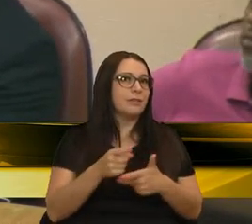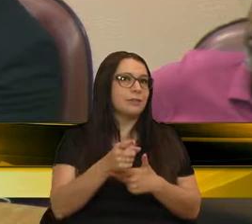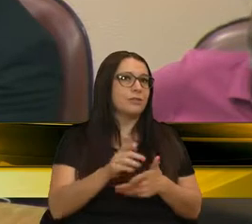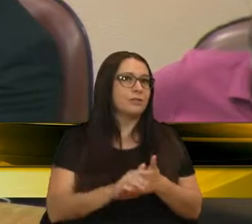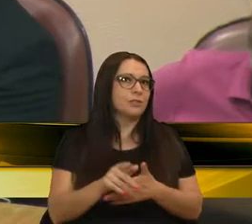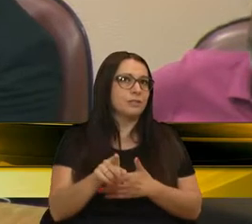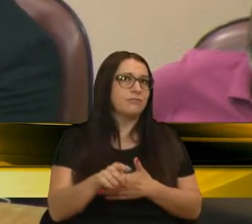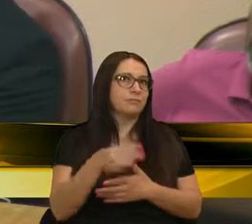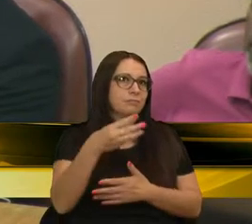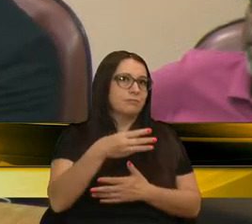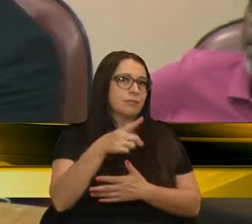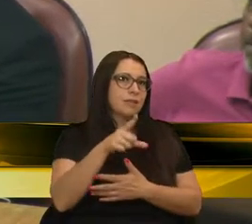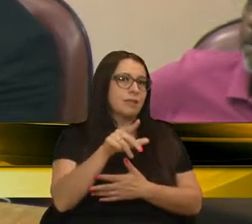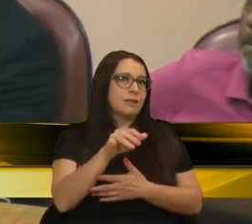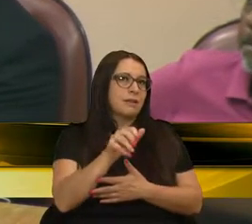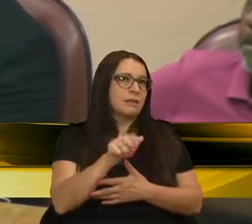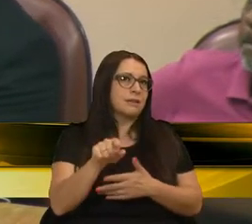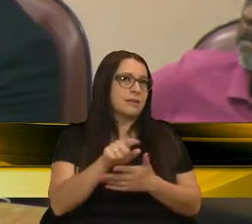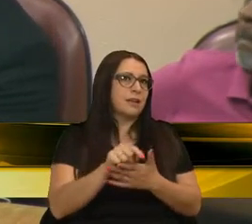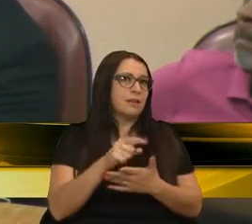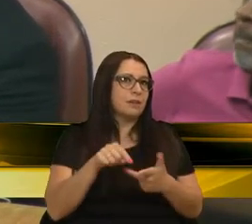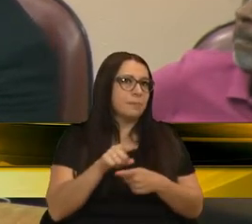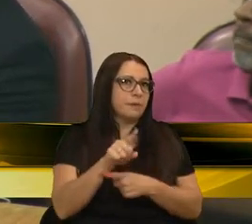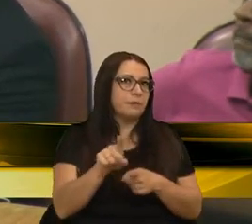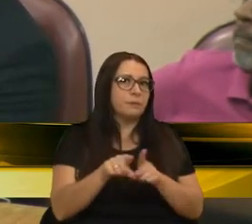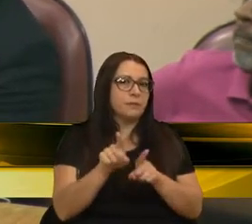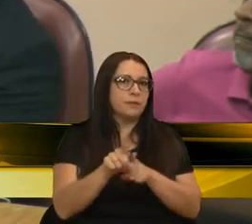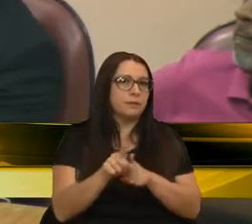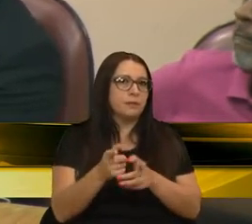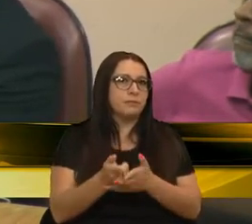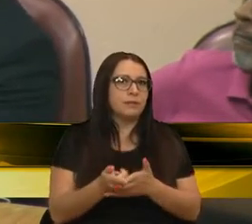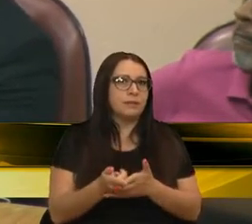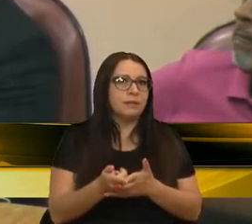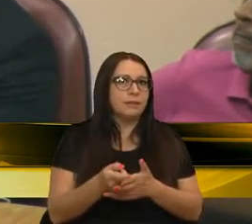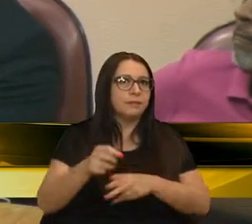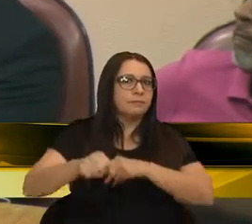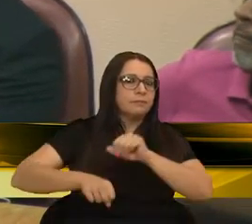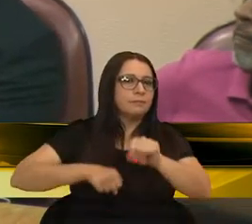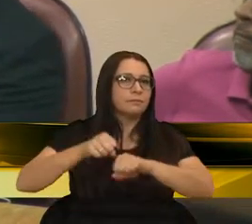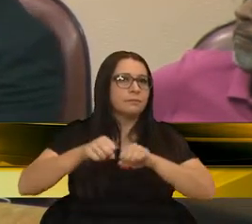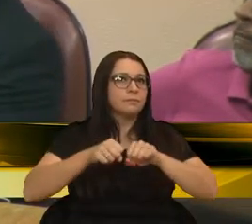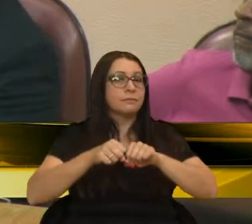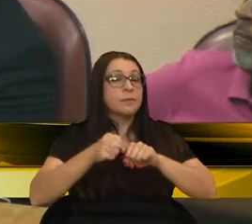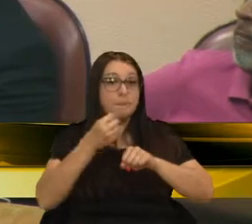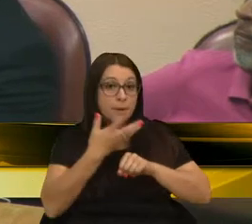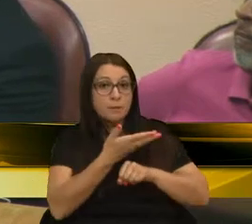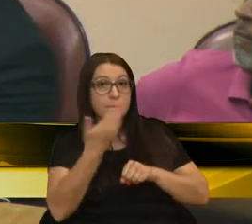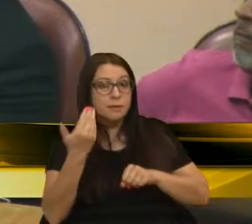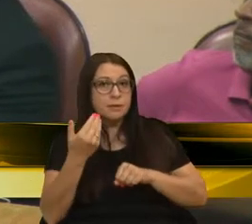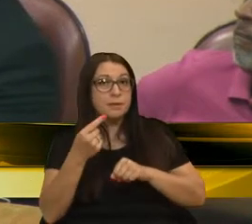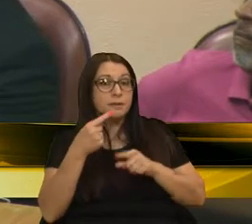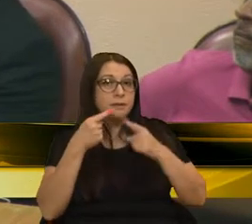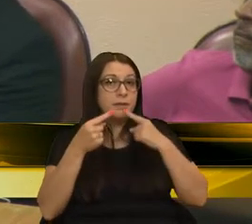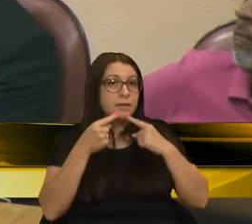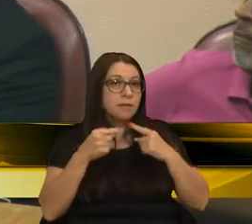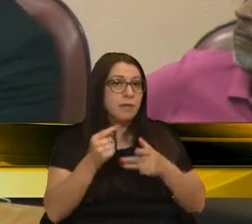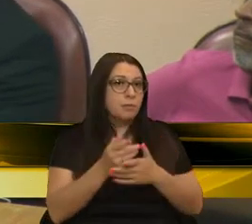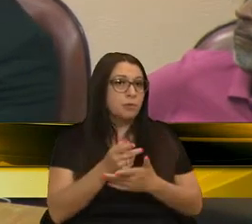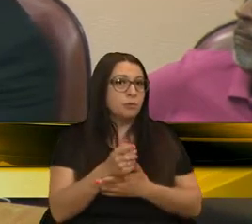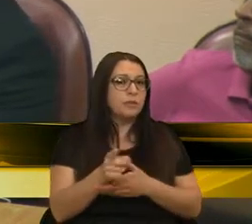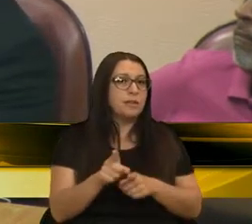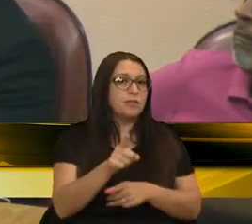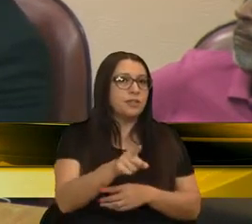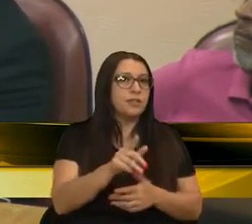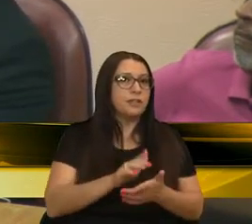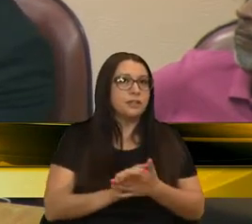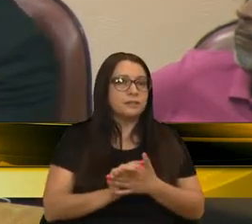da Terceira Légua, na Estrada do Imigrante, porque ali também é uma região turística, os ciclistas são bem-vindos, mas os produtores têm reclamado disso também. Então, eu faço